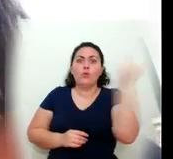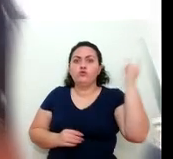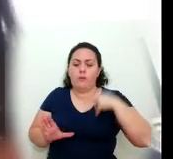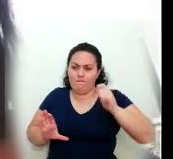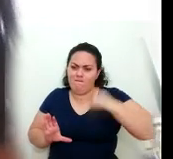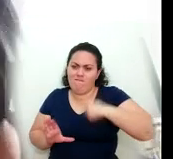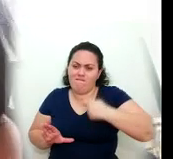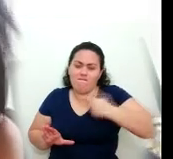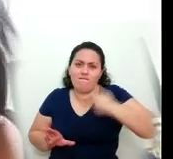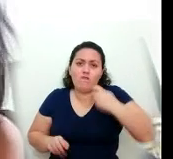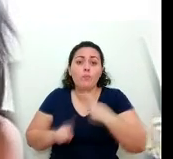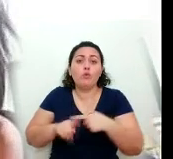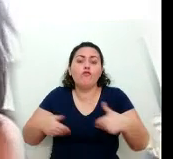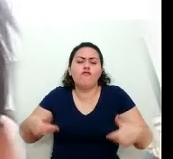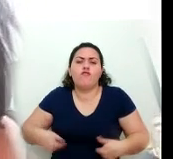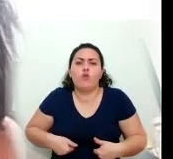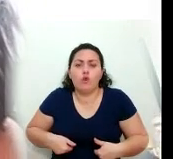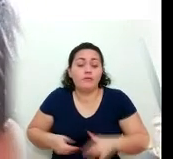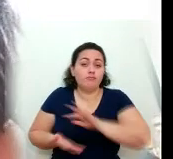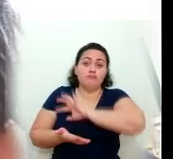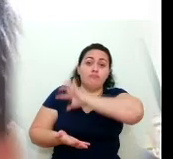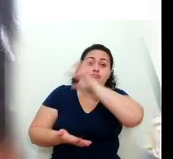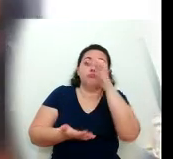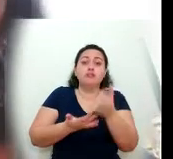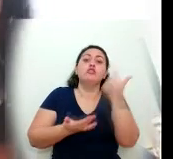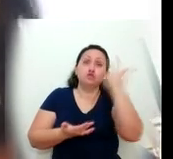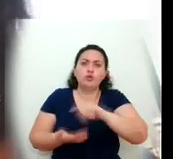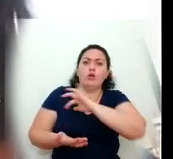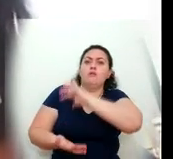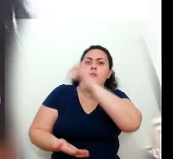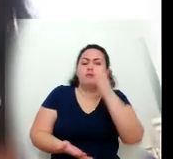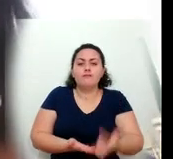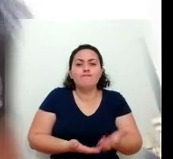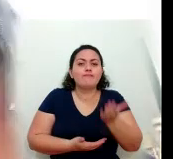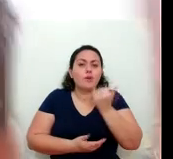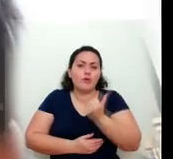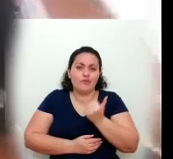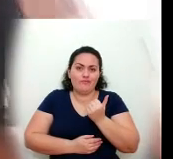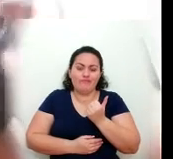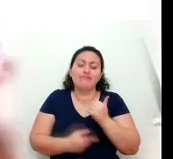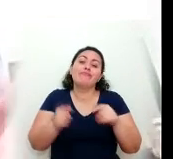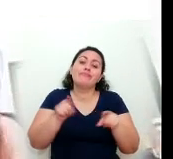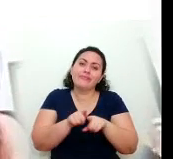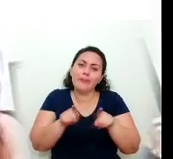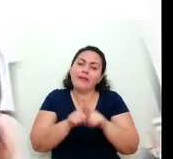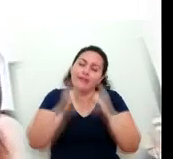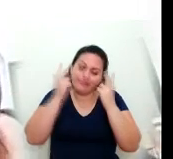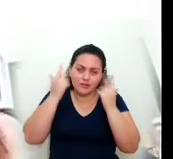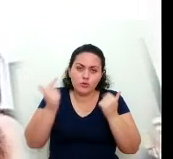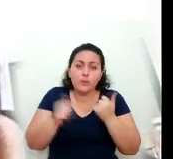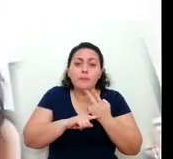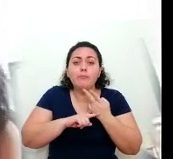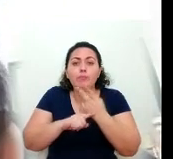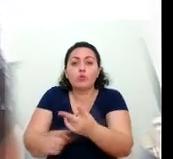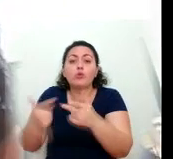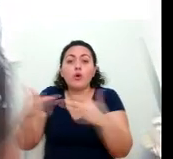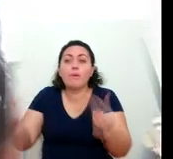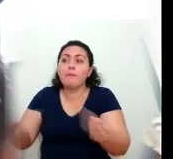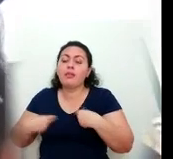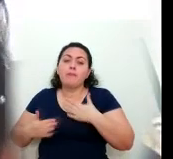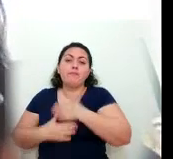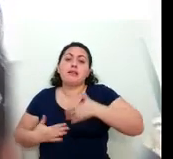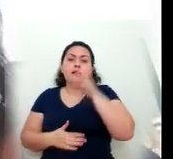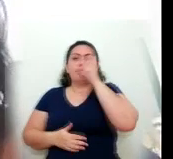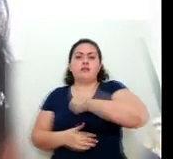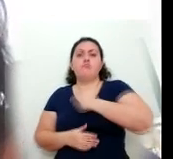como se fosse a última refeição, né? E aí come muito normalmente, repete muito, né? E procura também, isso é natural,